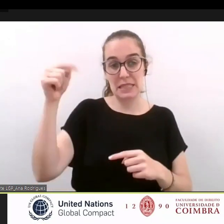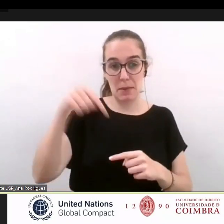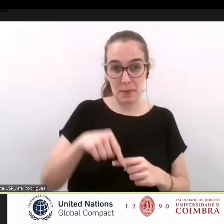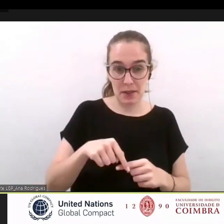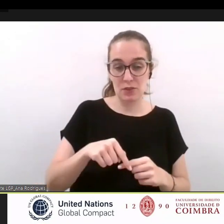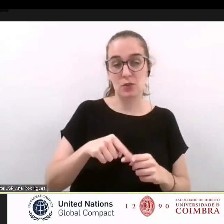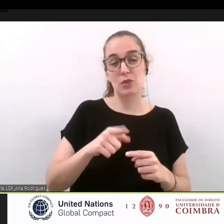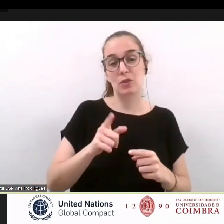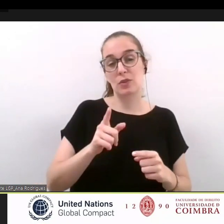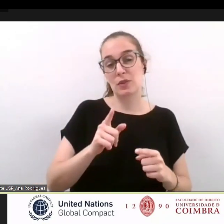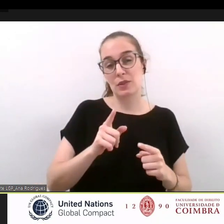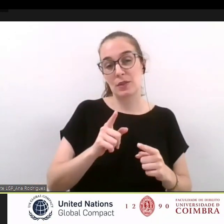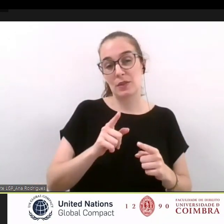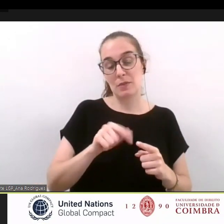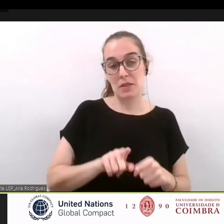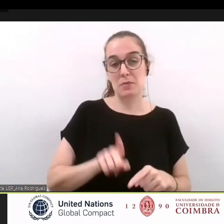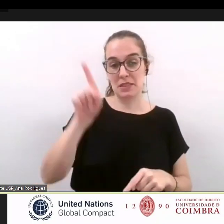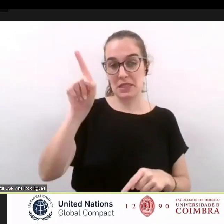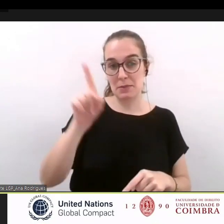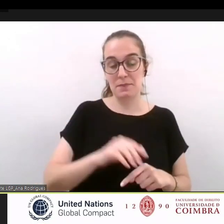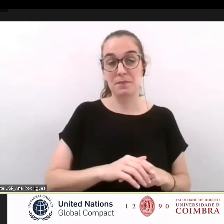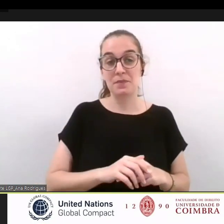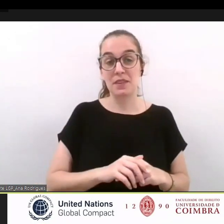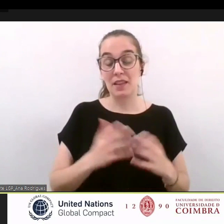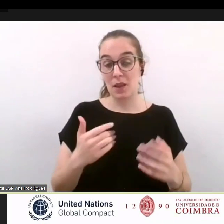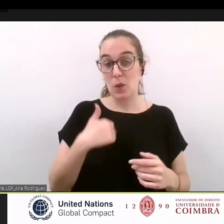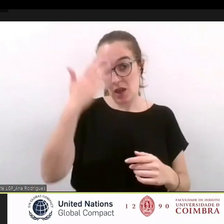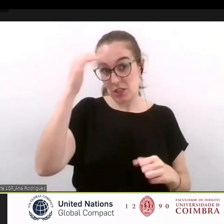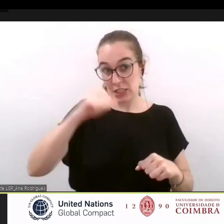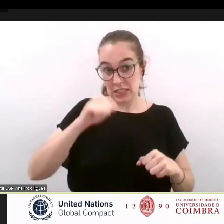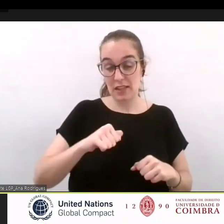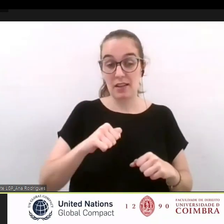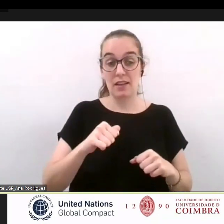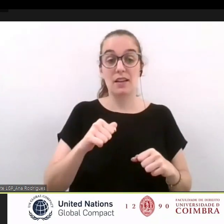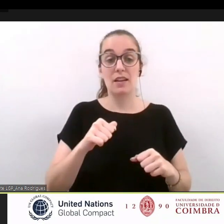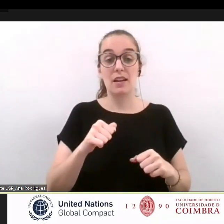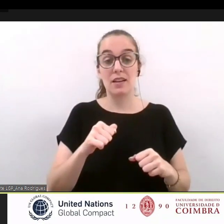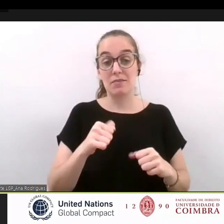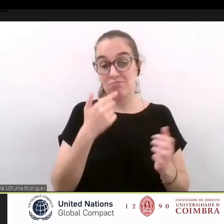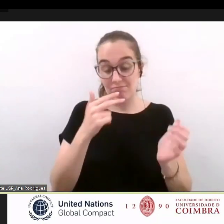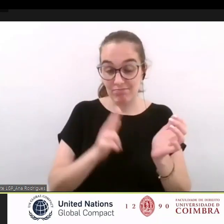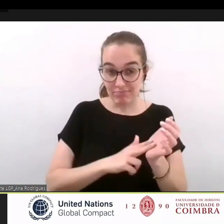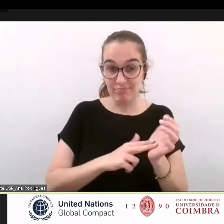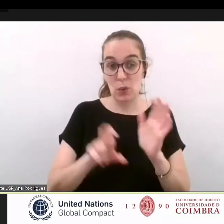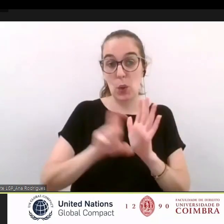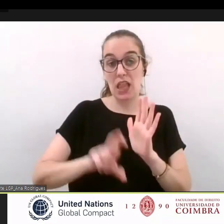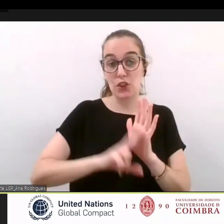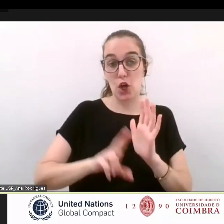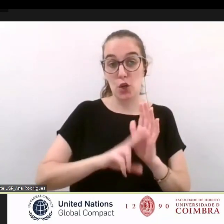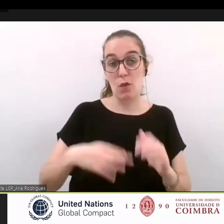top-down, e eu concordo com aquilo que foi dito pela Alexandra Severino. Efetivamente, o relatório